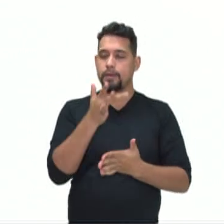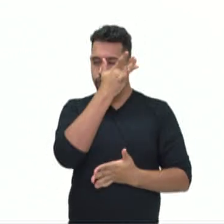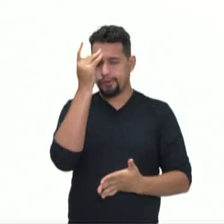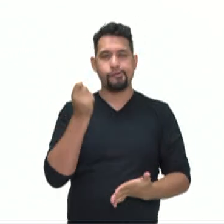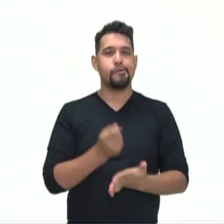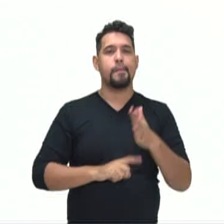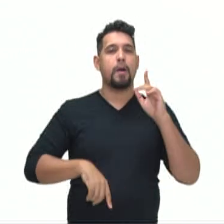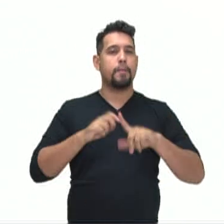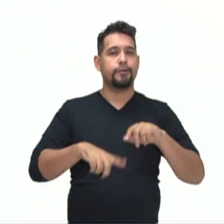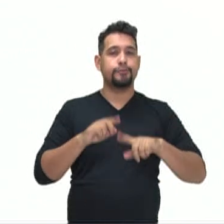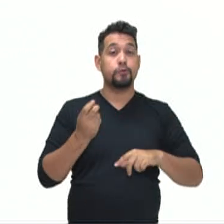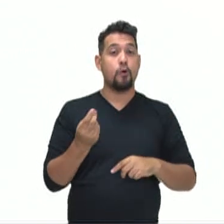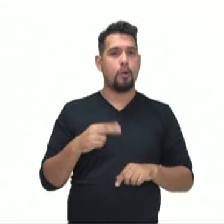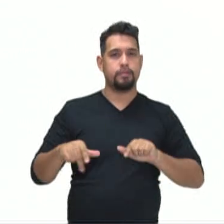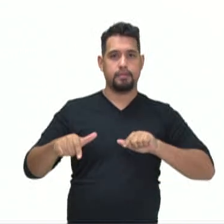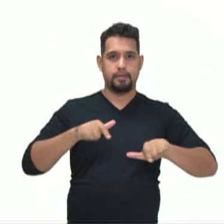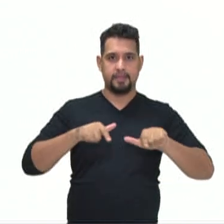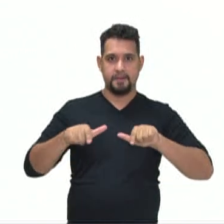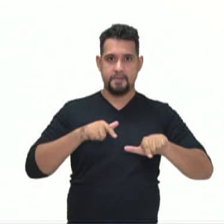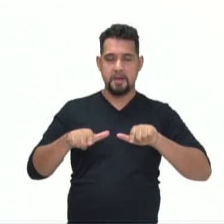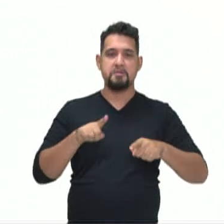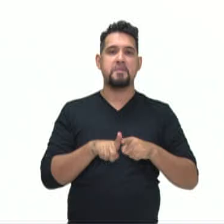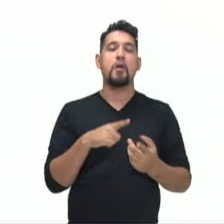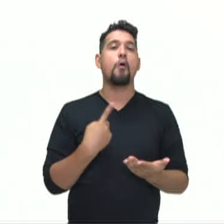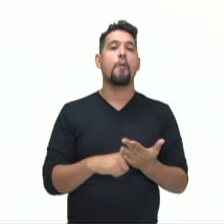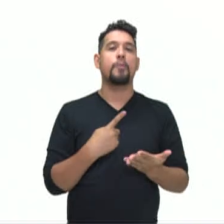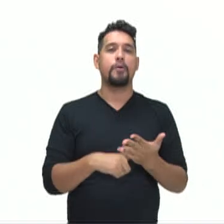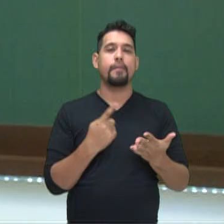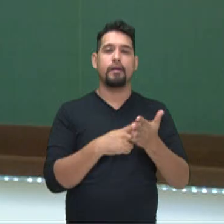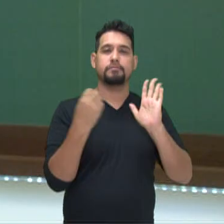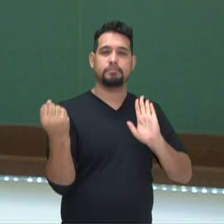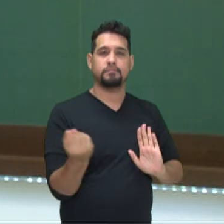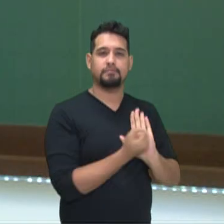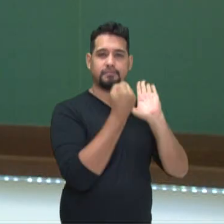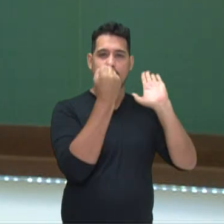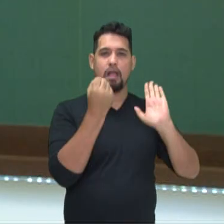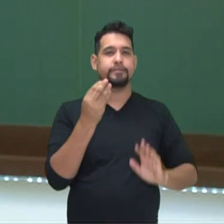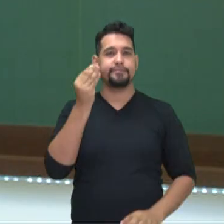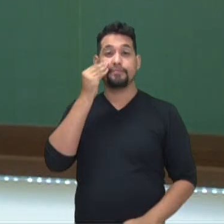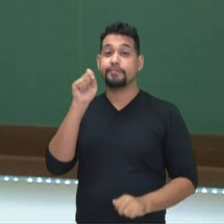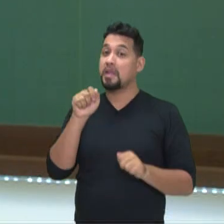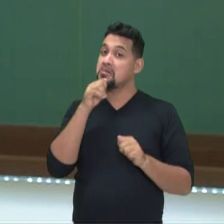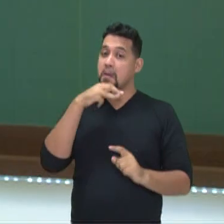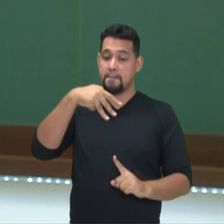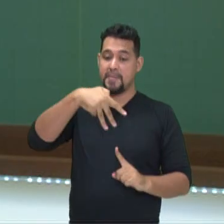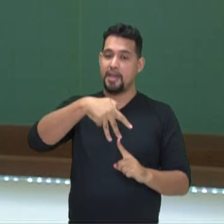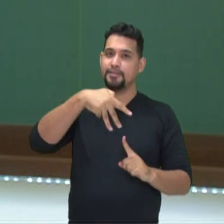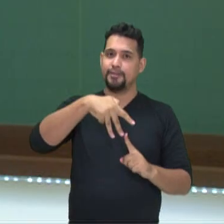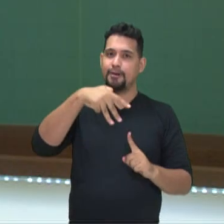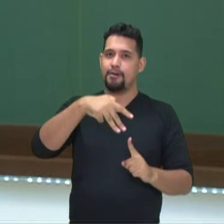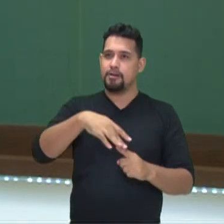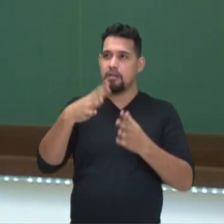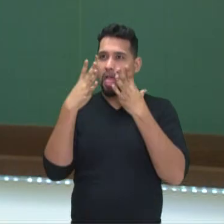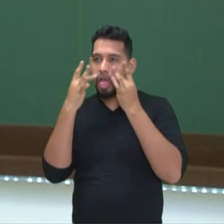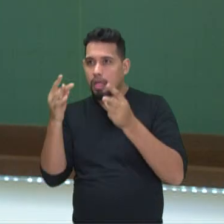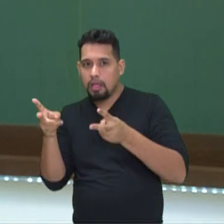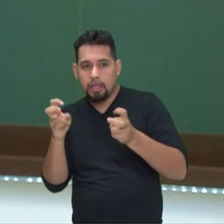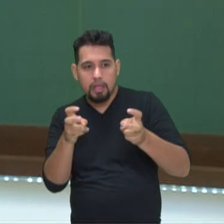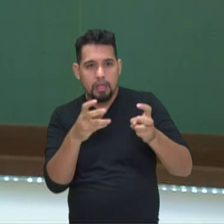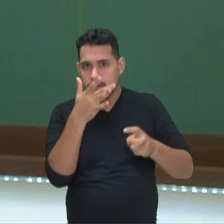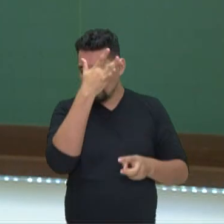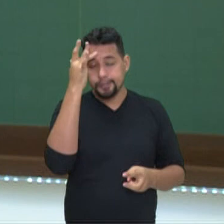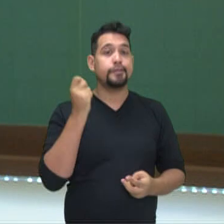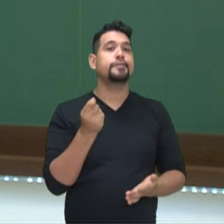sobre produtos ou serviços e compromissos da marca, né? Então, a tentativa aí da McDonald's de atrair um número maior